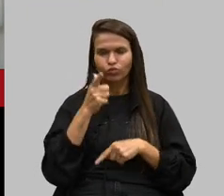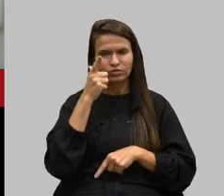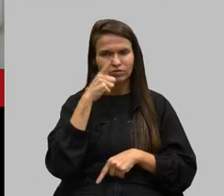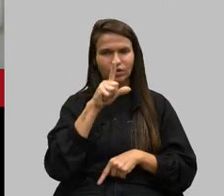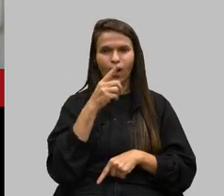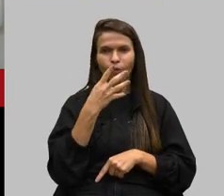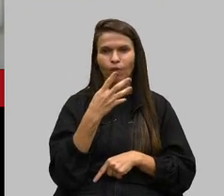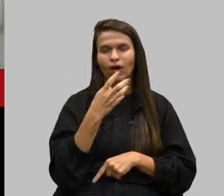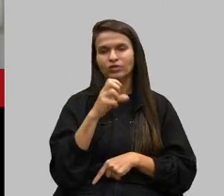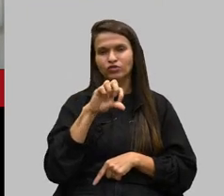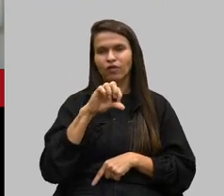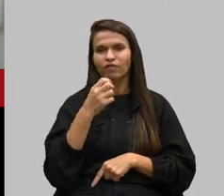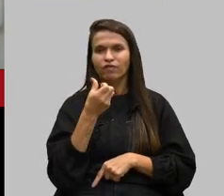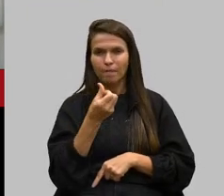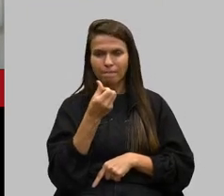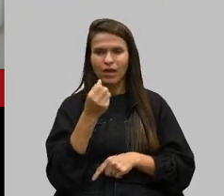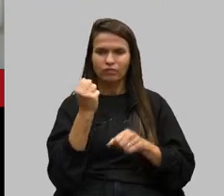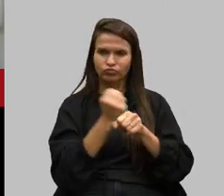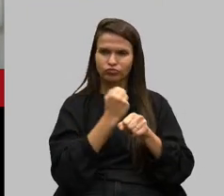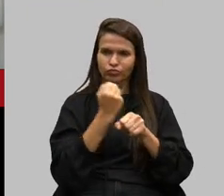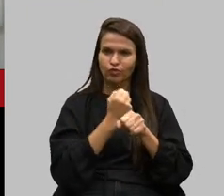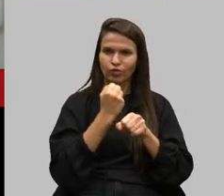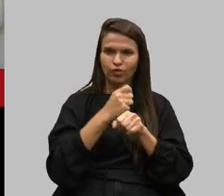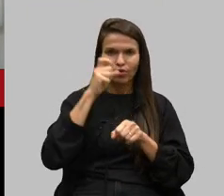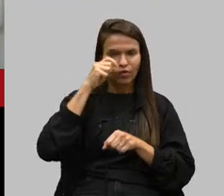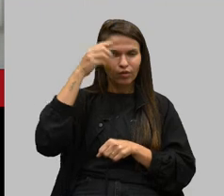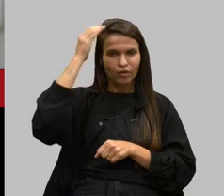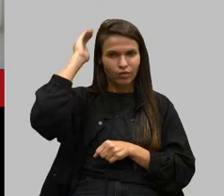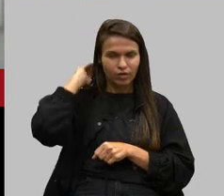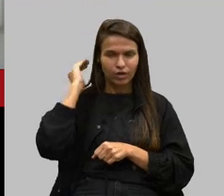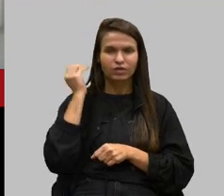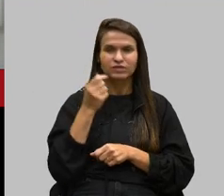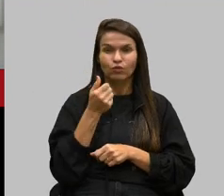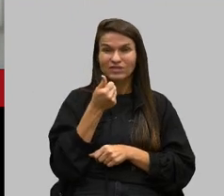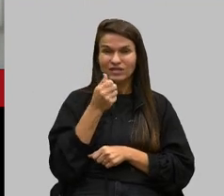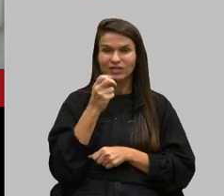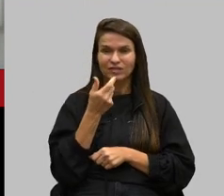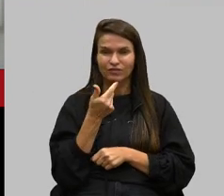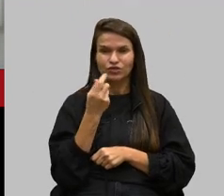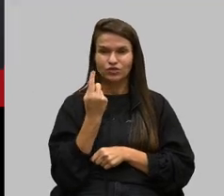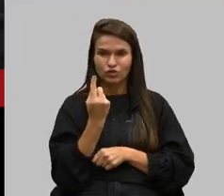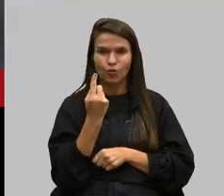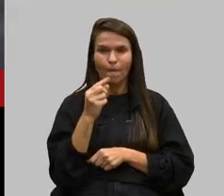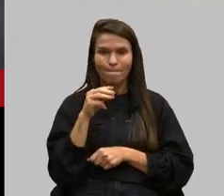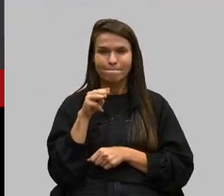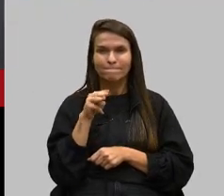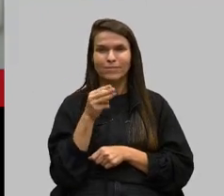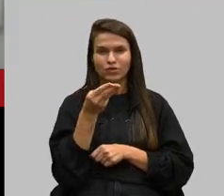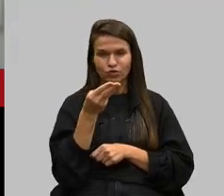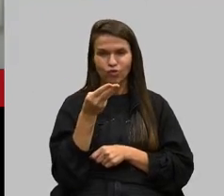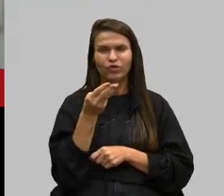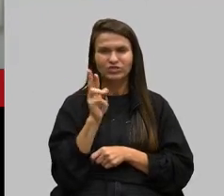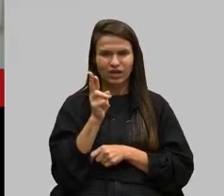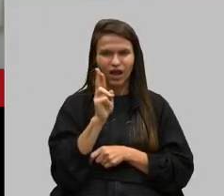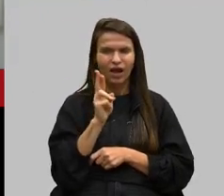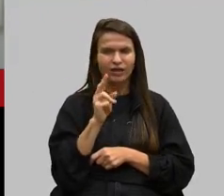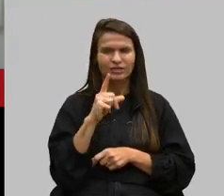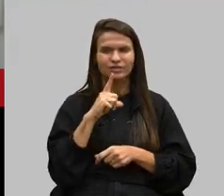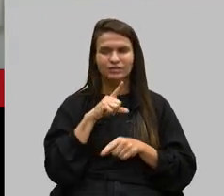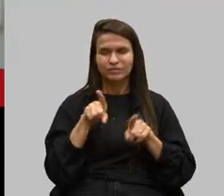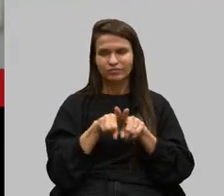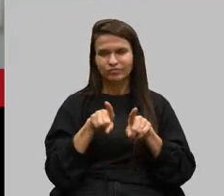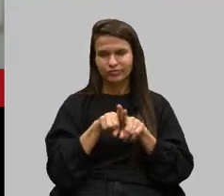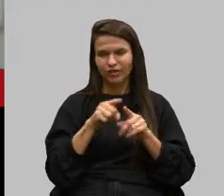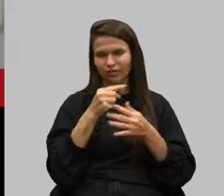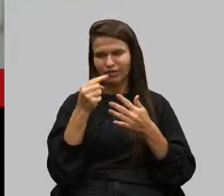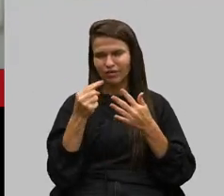maior obra rodoviária do governador Romeu Zema São R 120 milhões de reais Pirapora Vas da Palma Lânia Corinto a 122 da BR